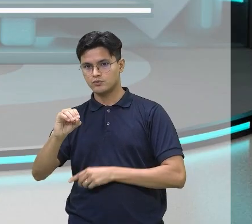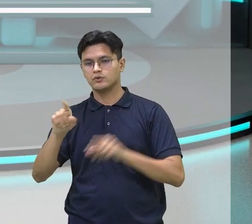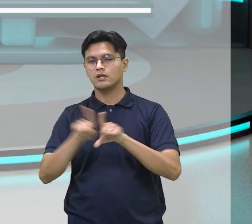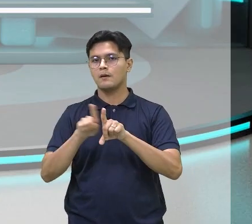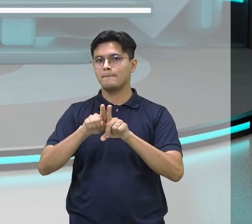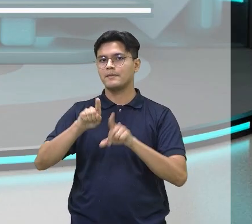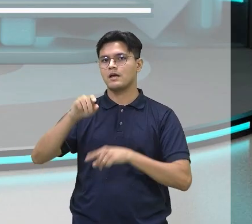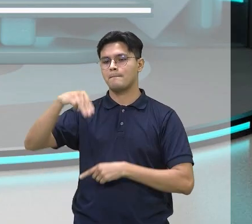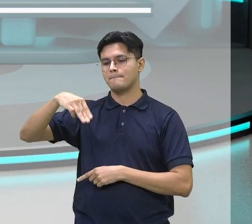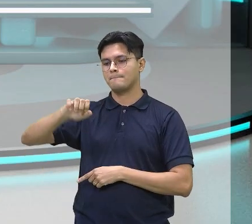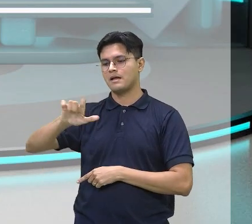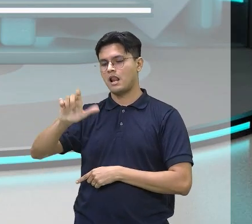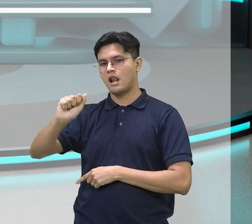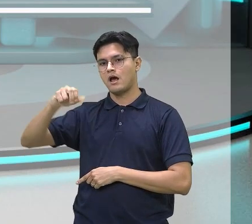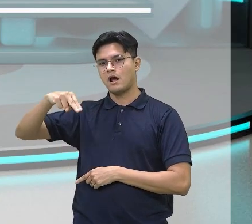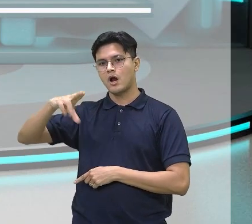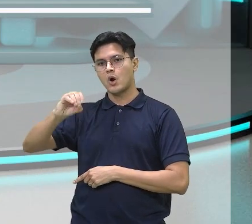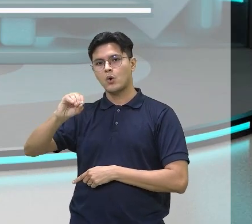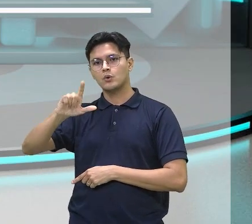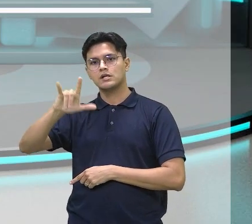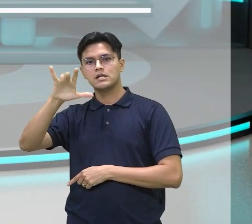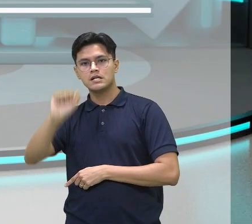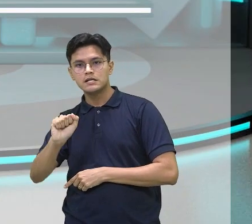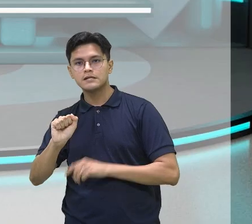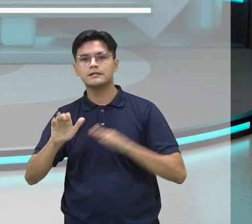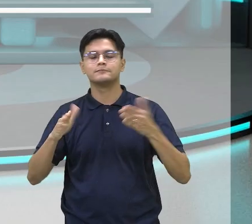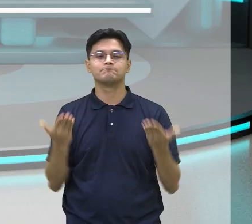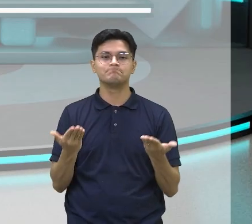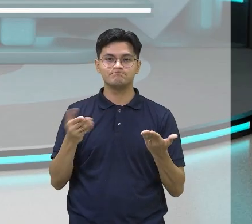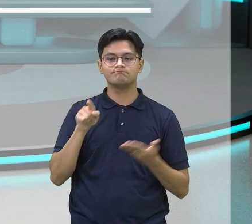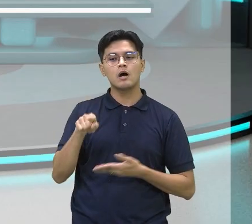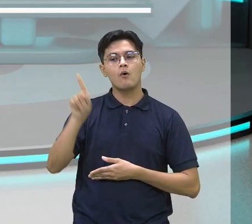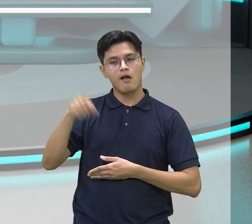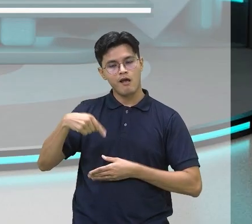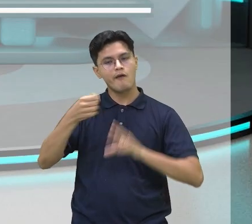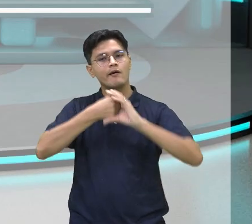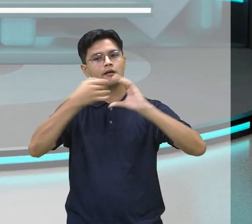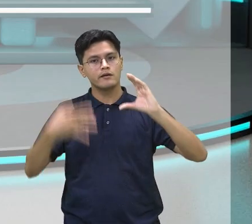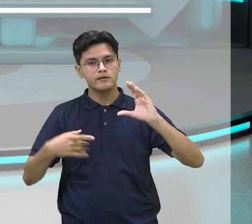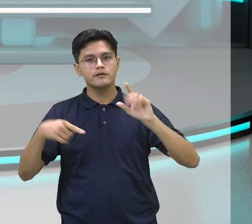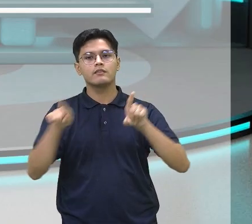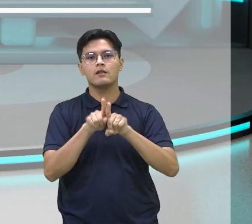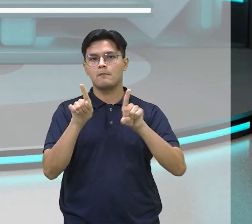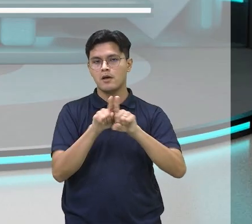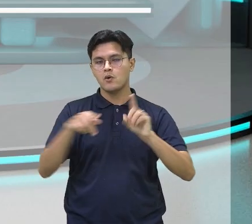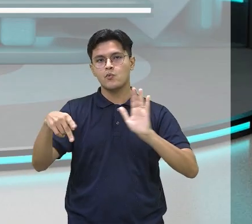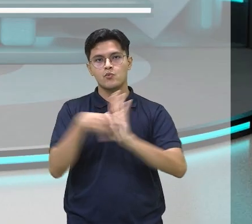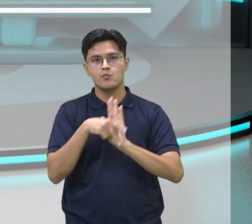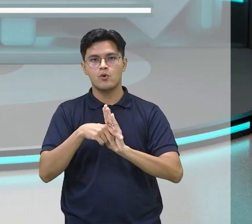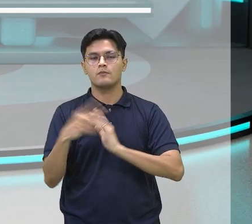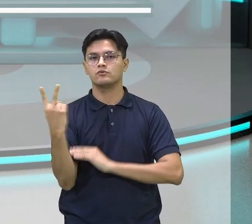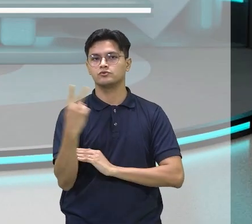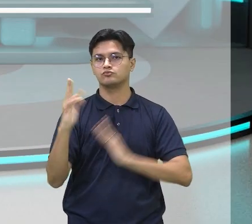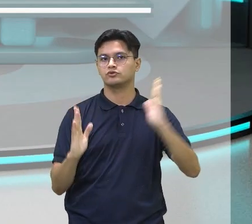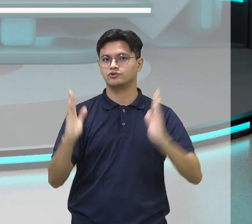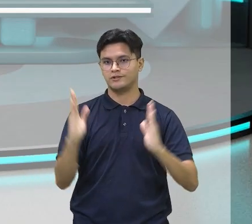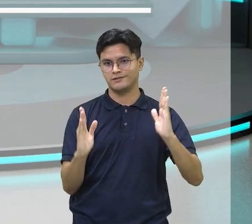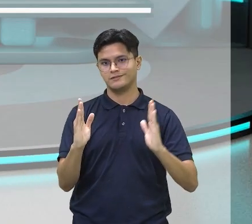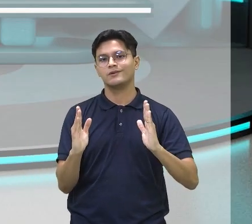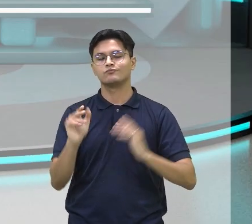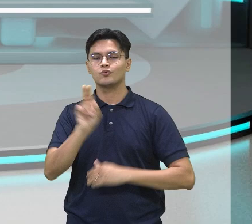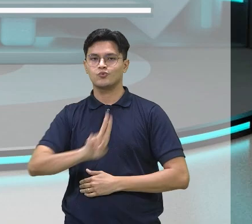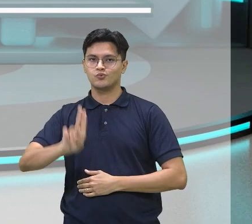do tempo, tá? Então é uma pegada também do nosso movimento nesse poema de Casimiro de